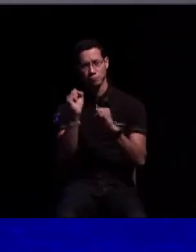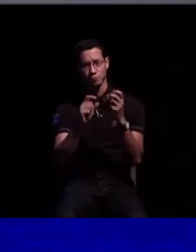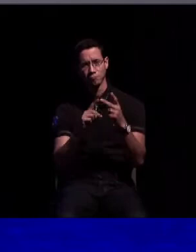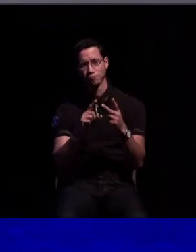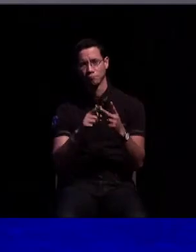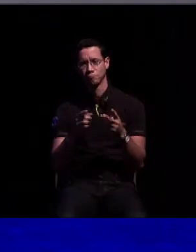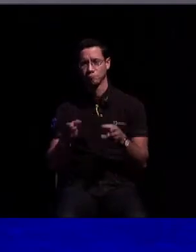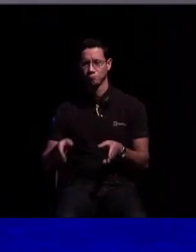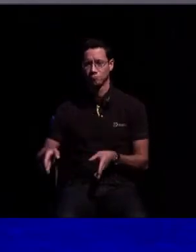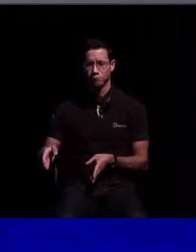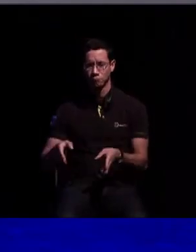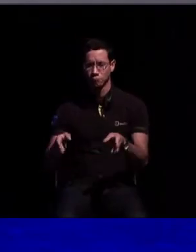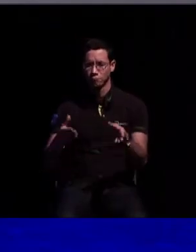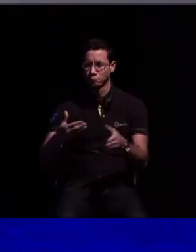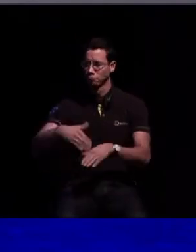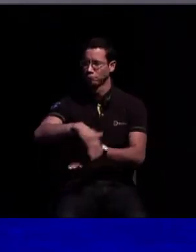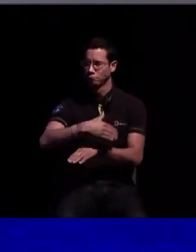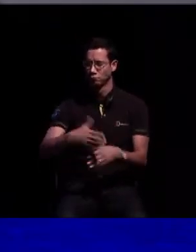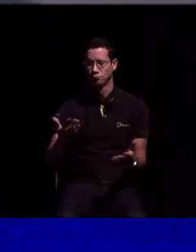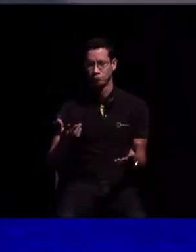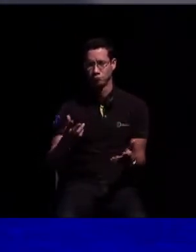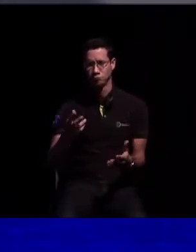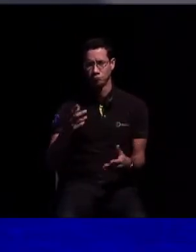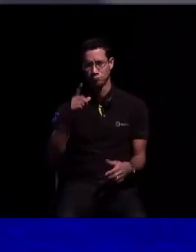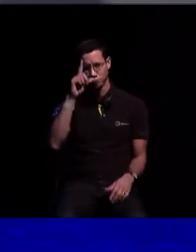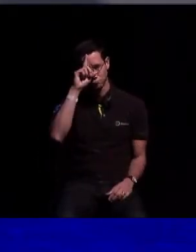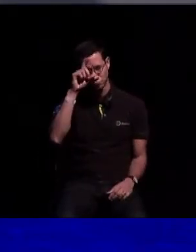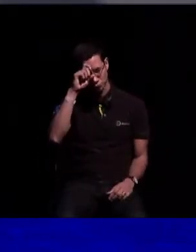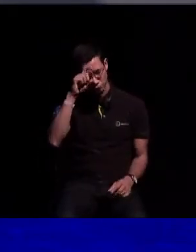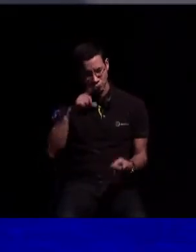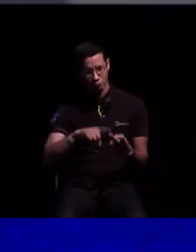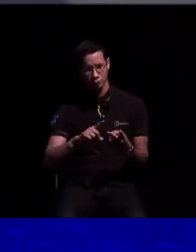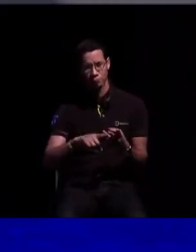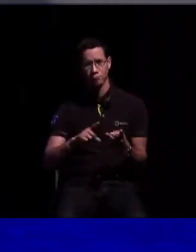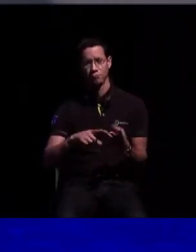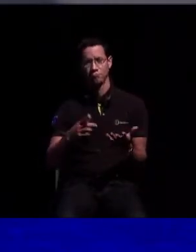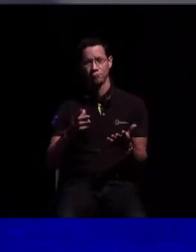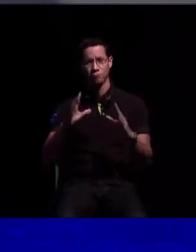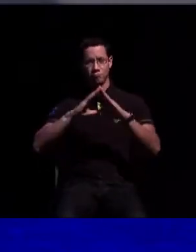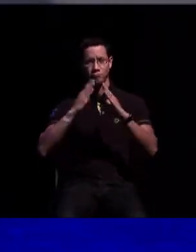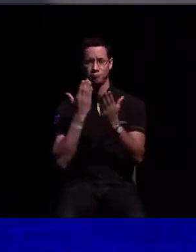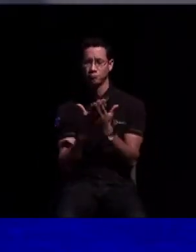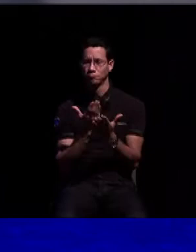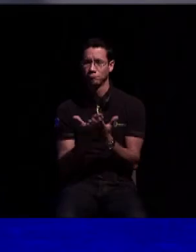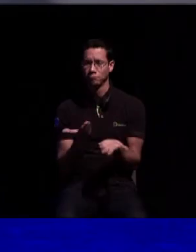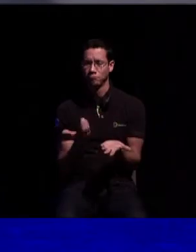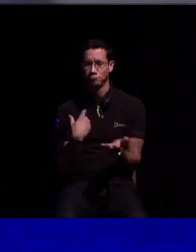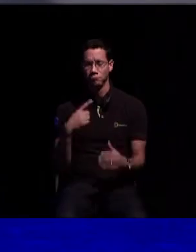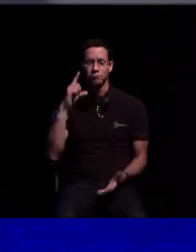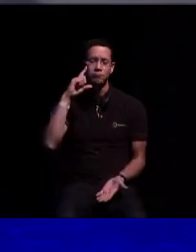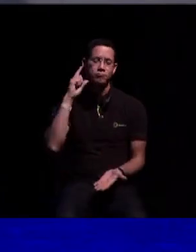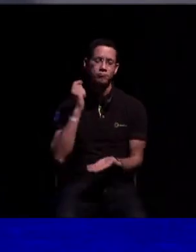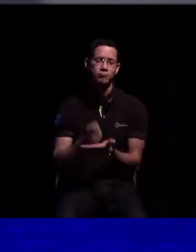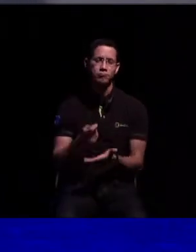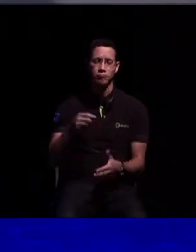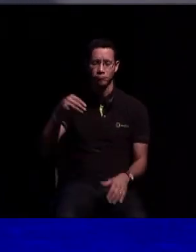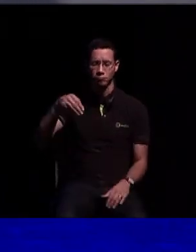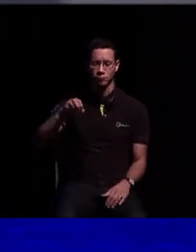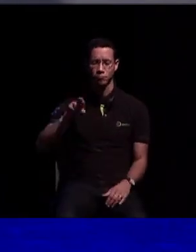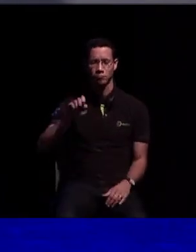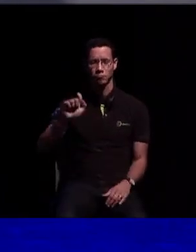ou em uma outra coisa, hospitais, escolas, etc. Né? Isso é uma decisão moral e